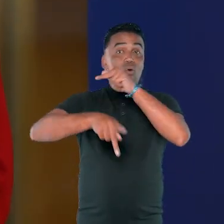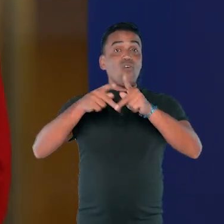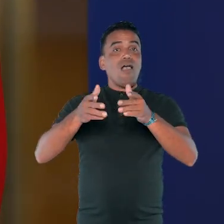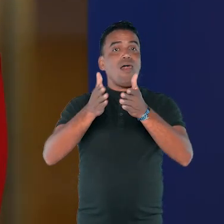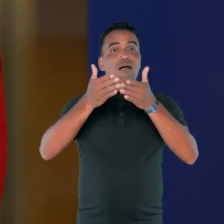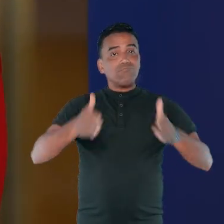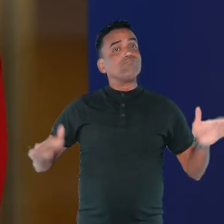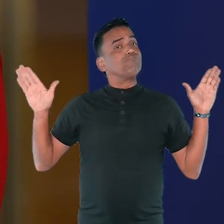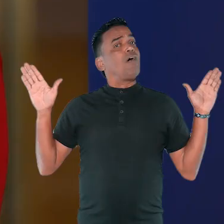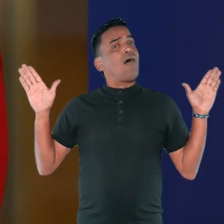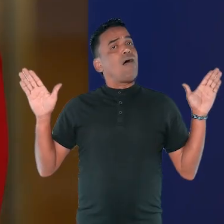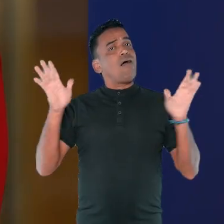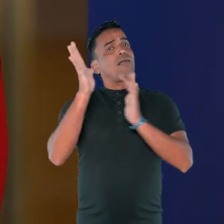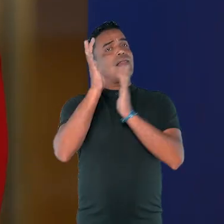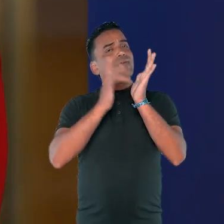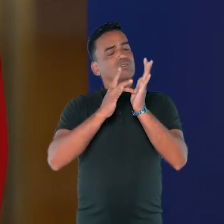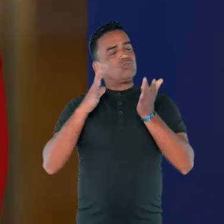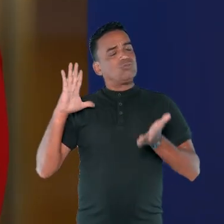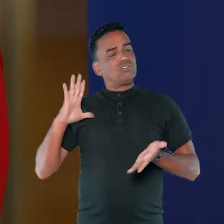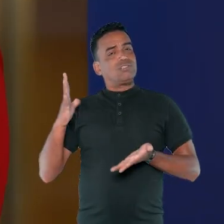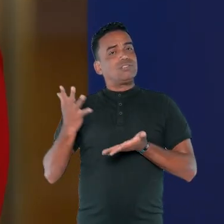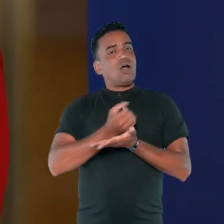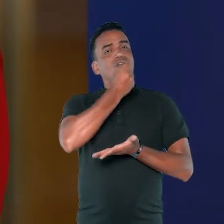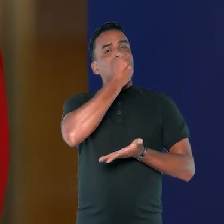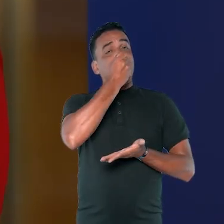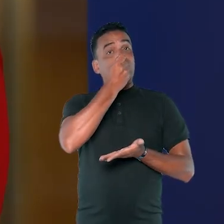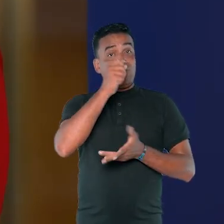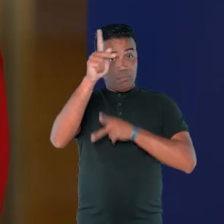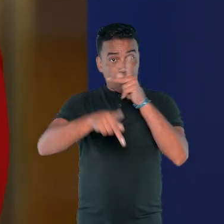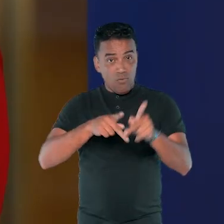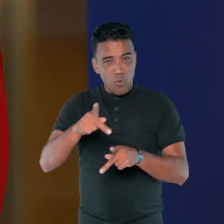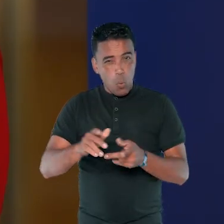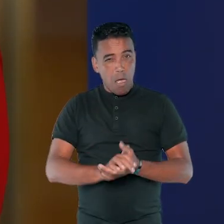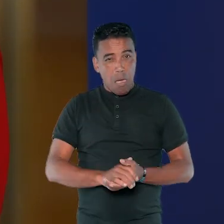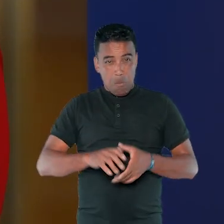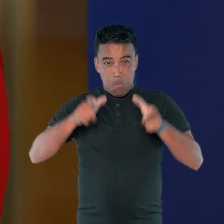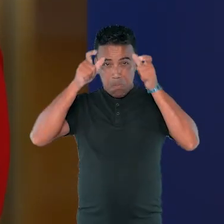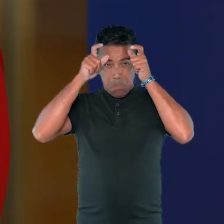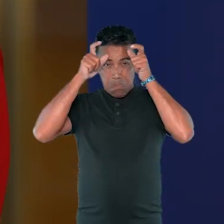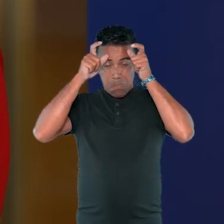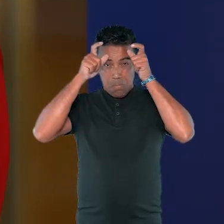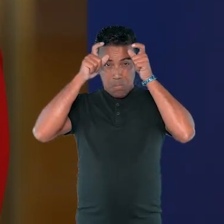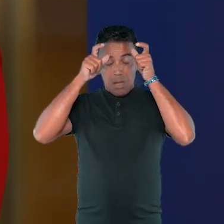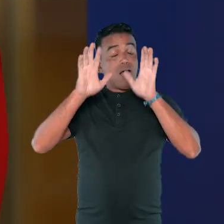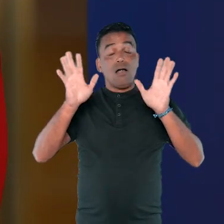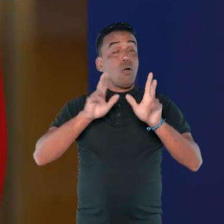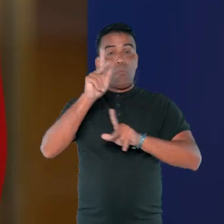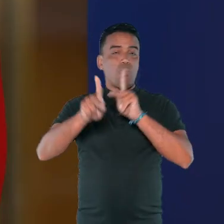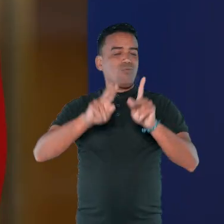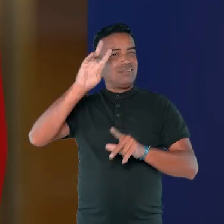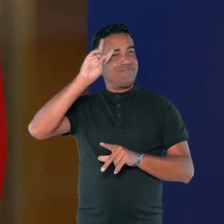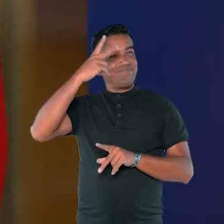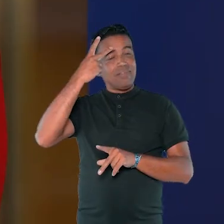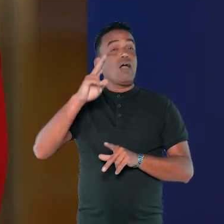salvação. O povo, no entanto, não é o cão e o patrão. Desculpa. O povo, no